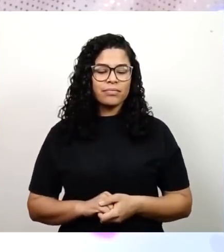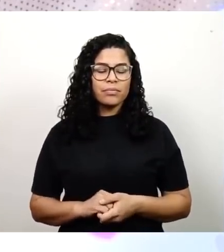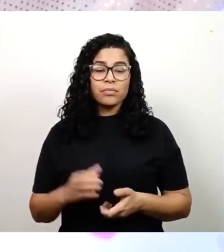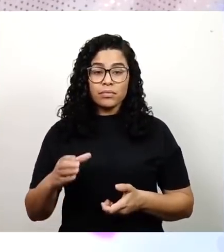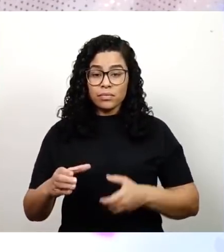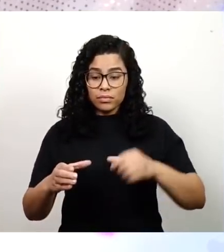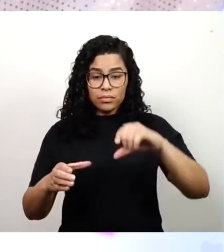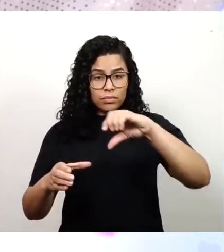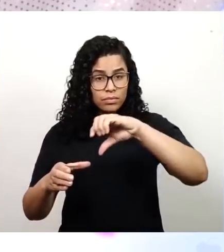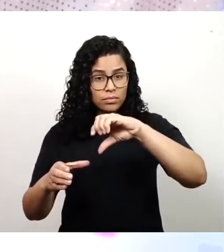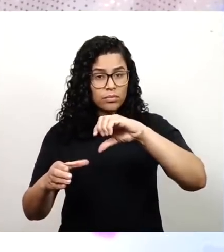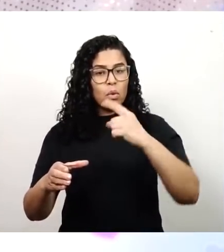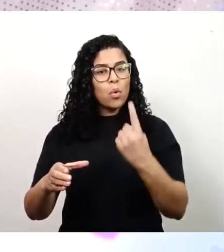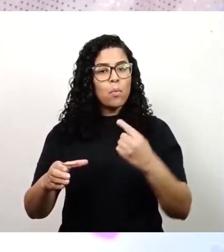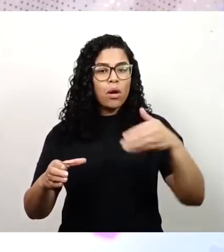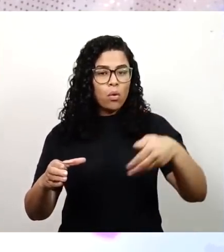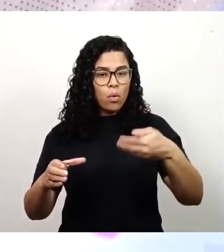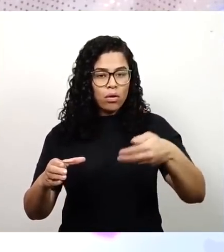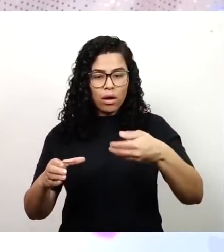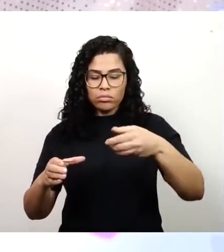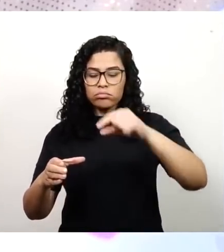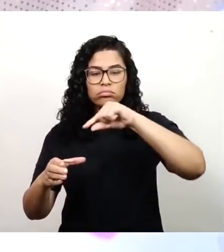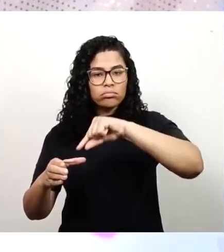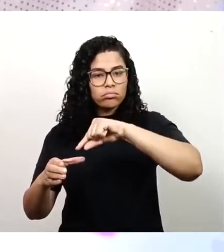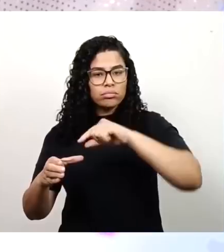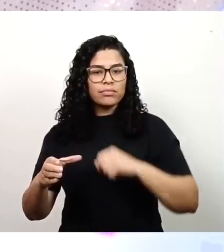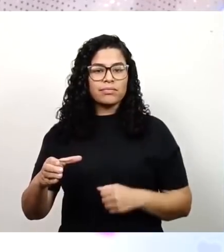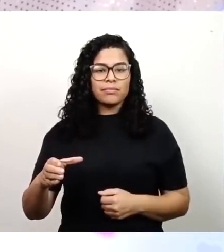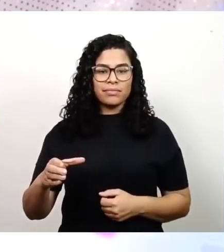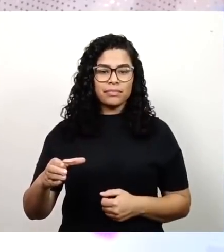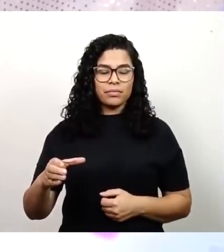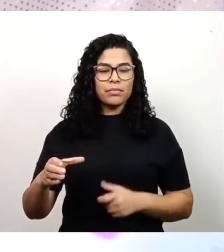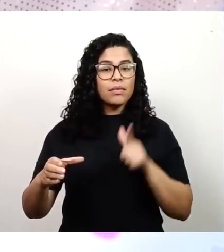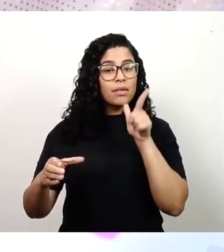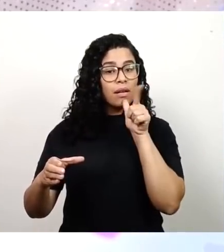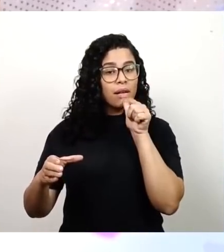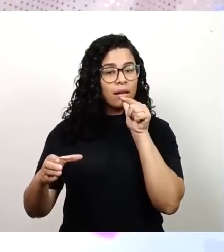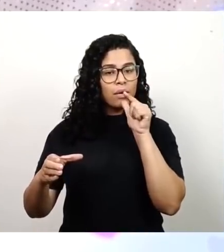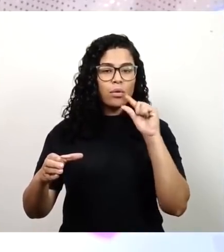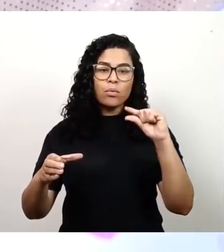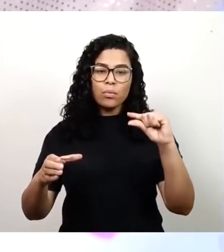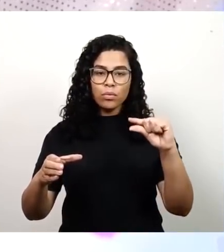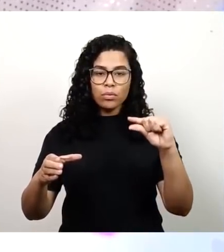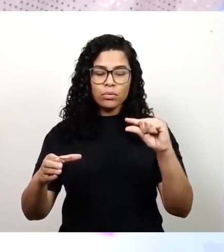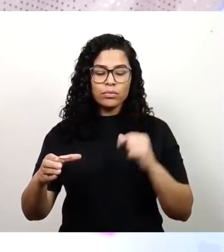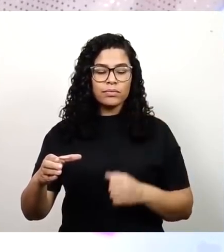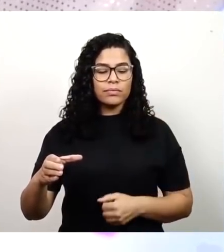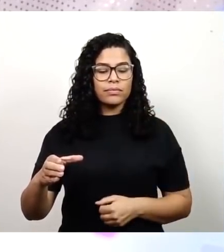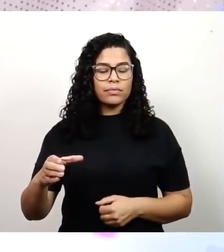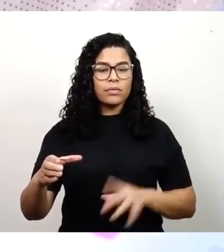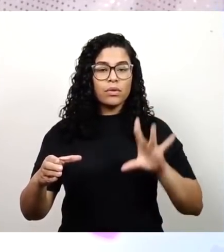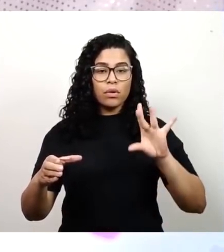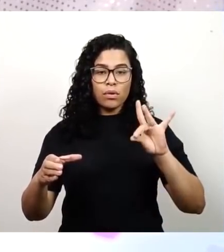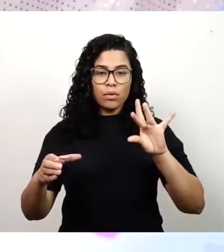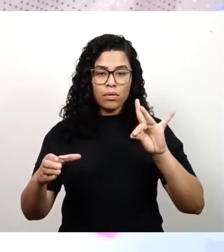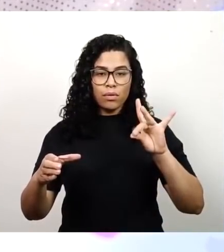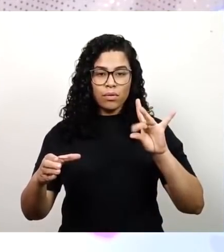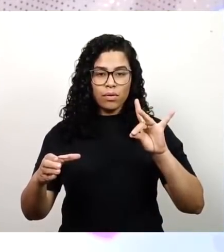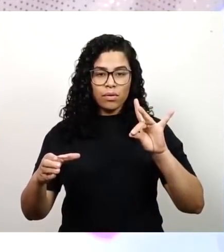coloquei o pó de café, aproximadamente uma colher de sopa, coloquei um pouquinho de